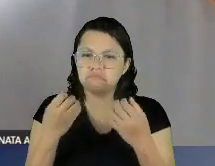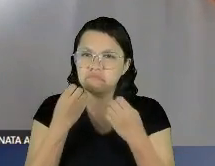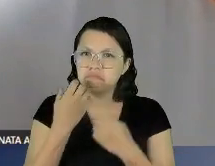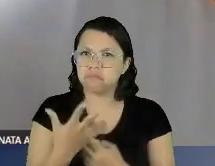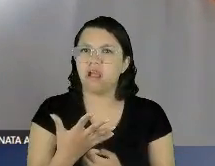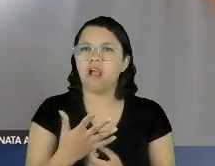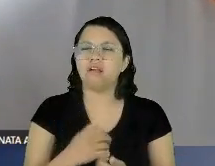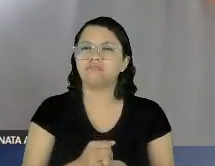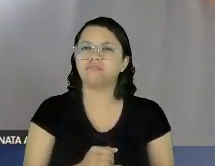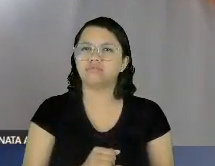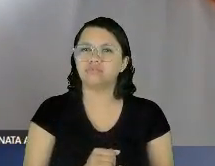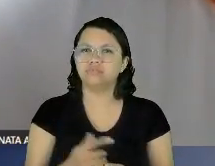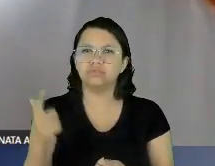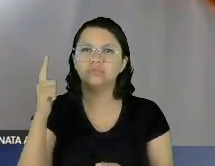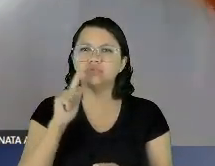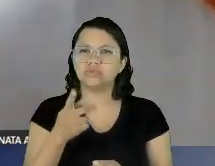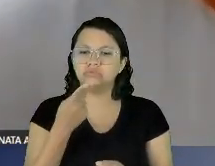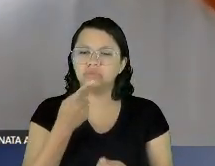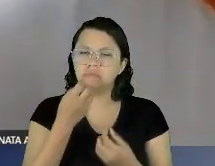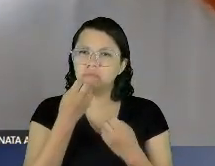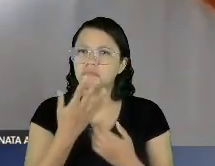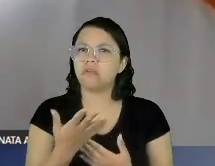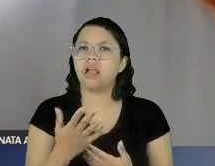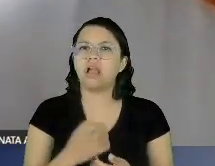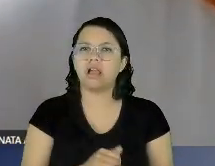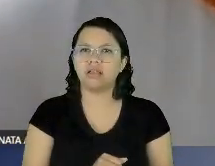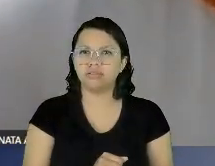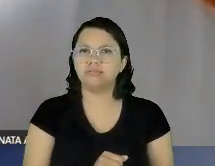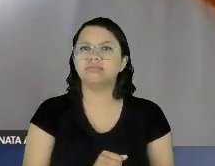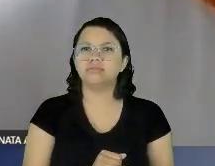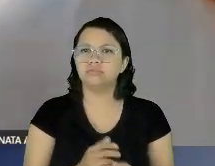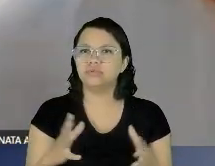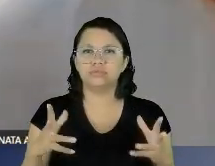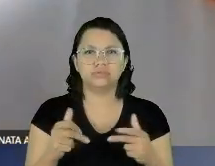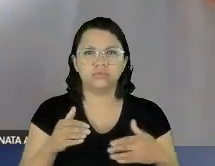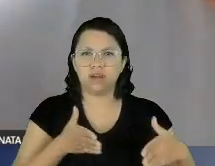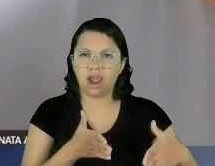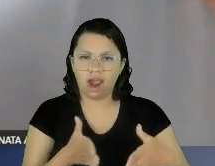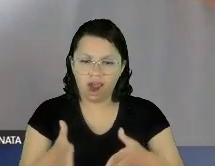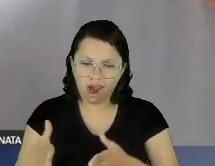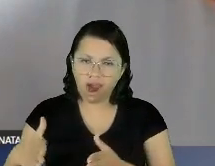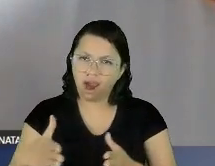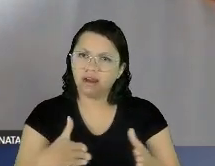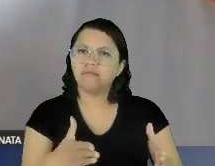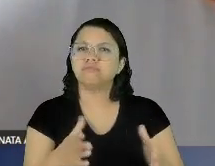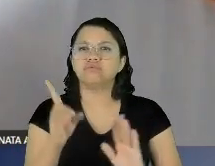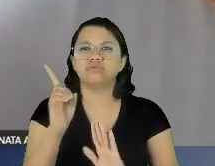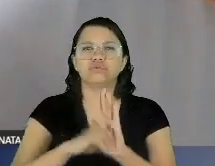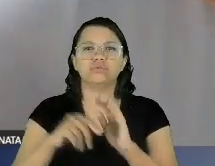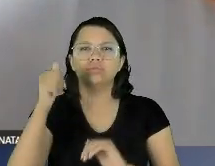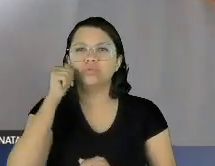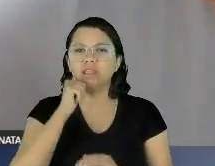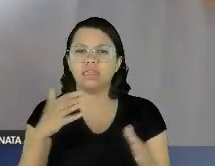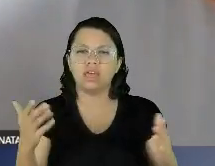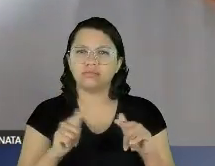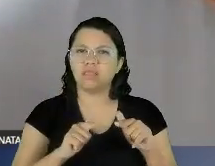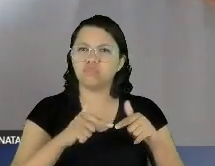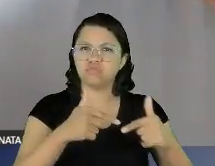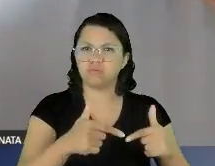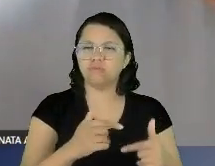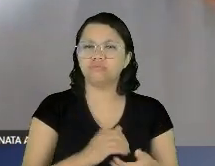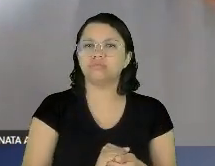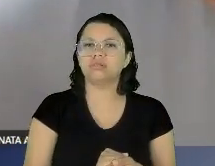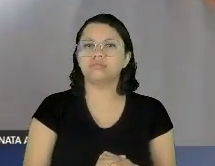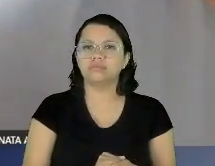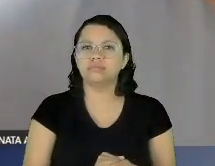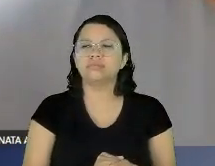senhora conseguiu percorrer muito bem aí a trajetória dos direitos das mulheres, nessa luta dos direitos das